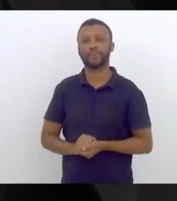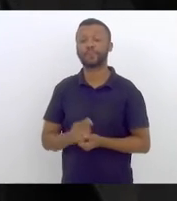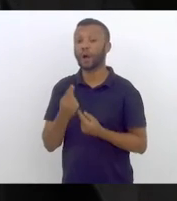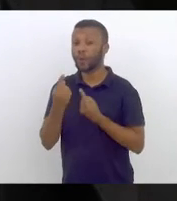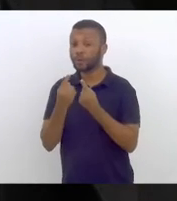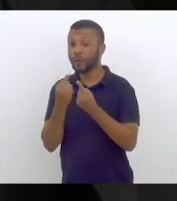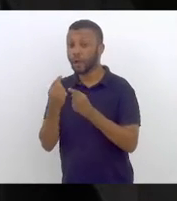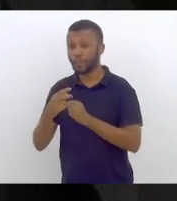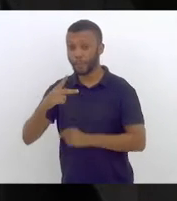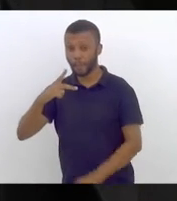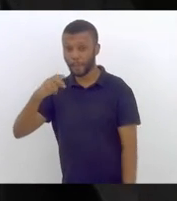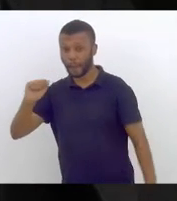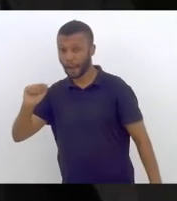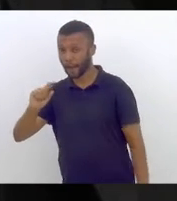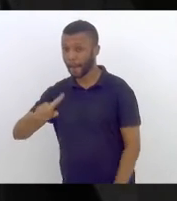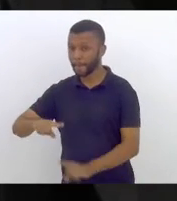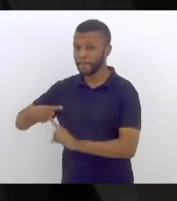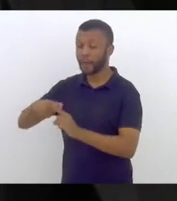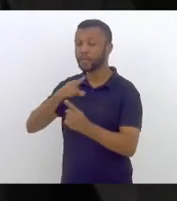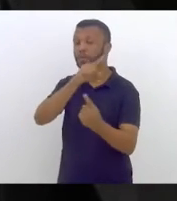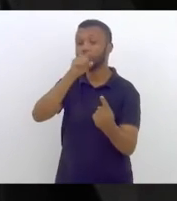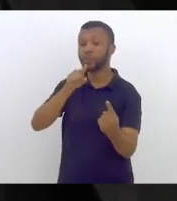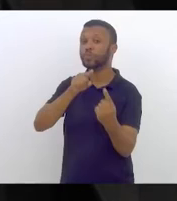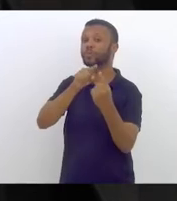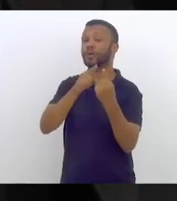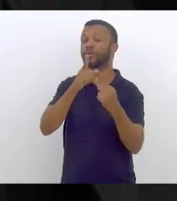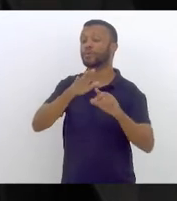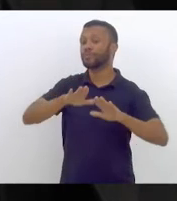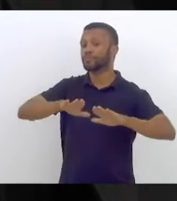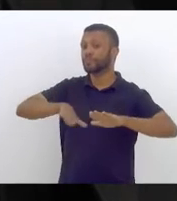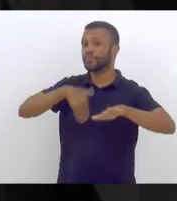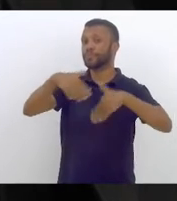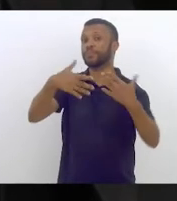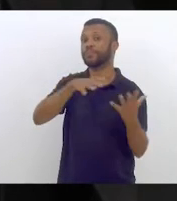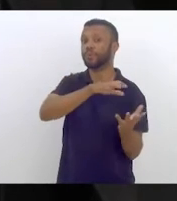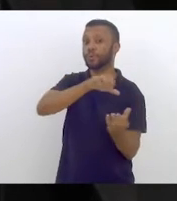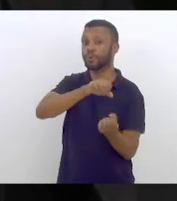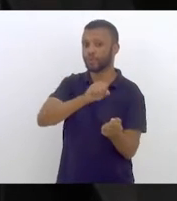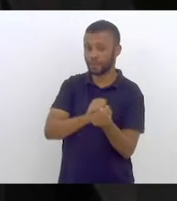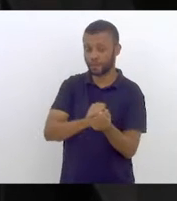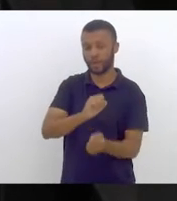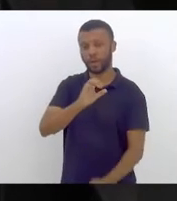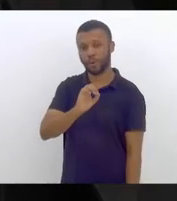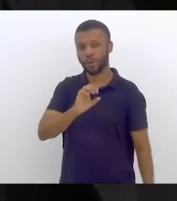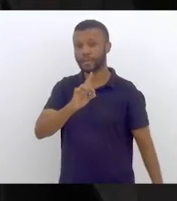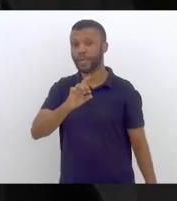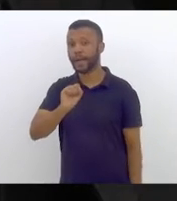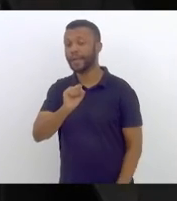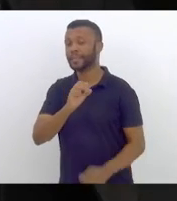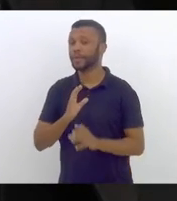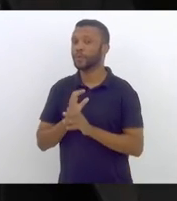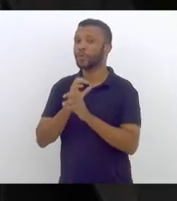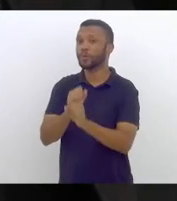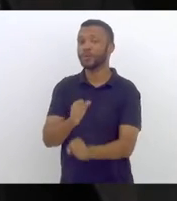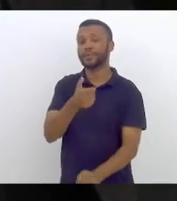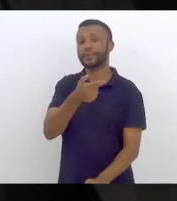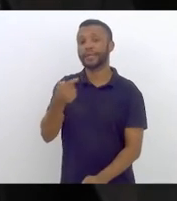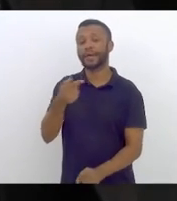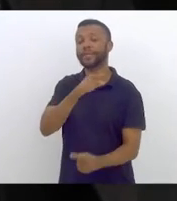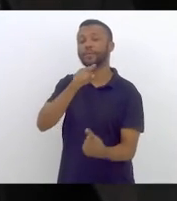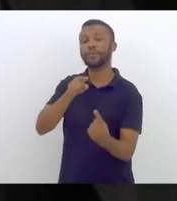PPA com os Objetivos do Desenvolvimento Sustentável, os ODS, os 17 Objetivos. Eu aqui não